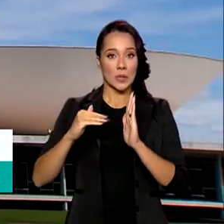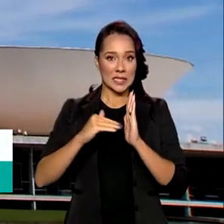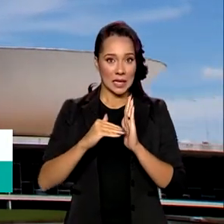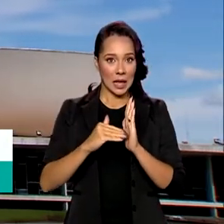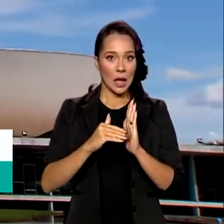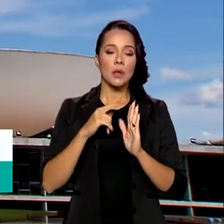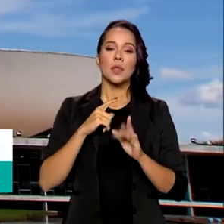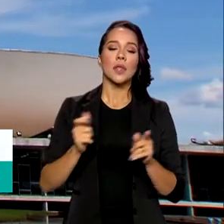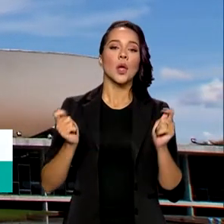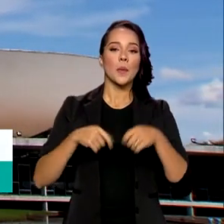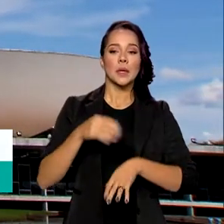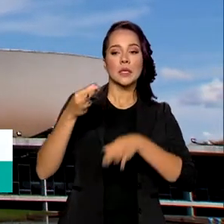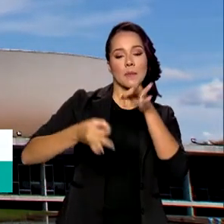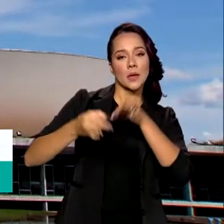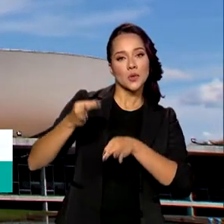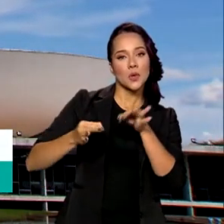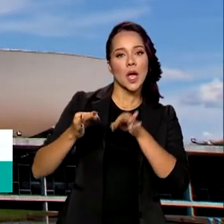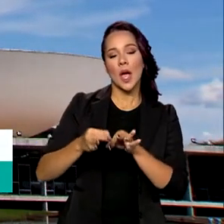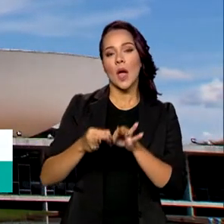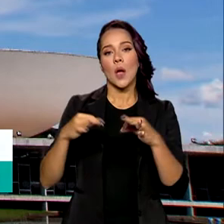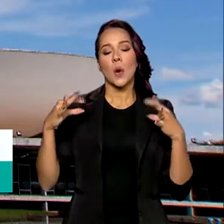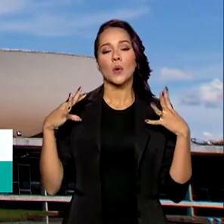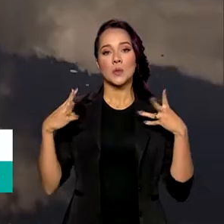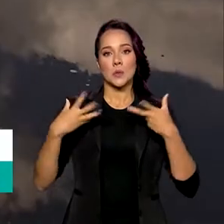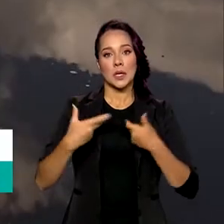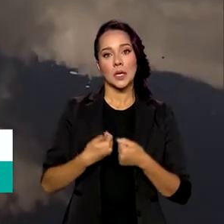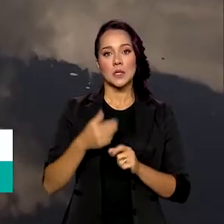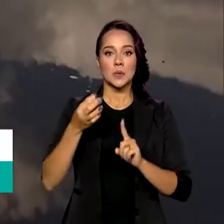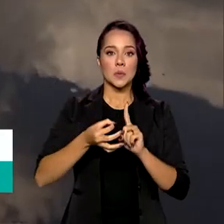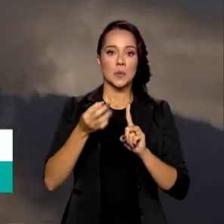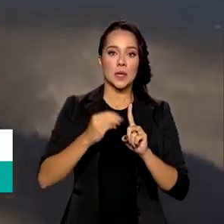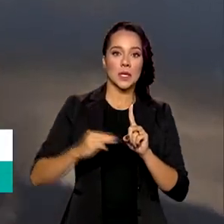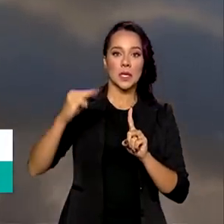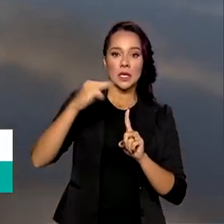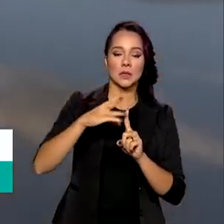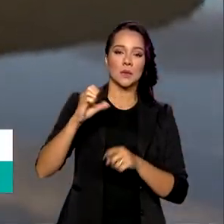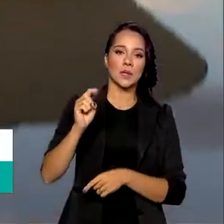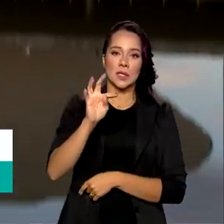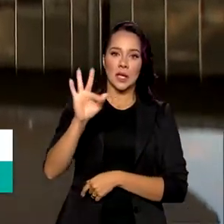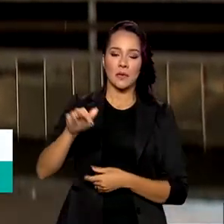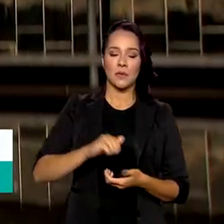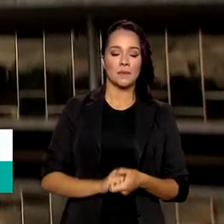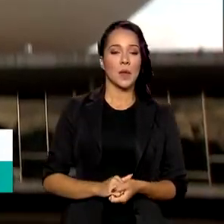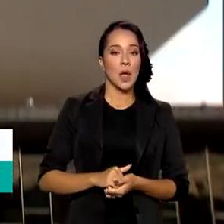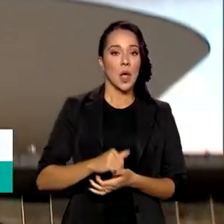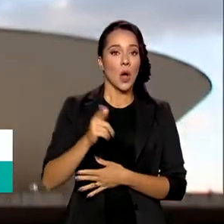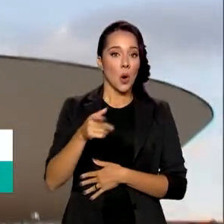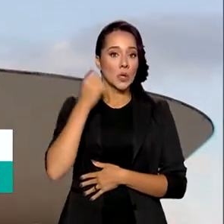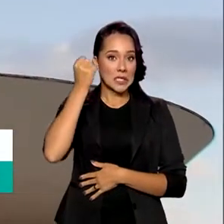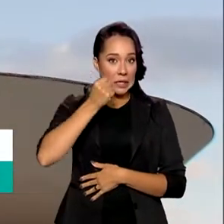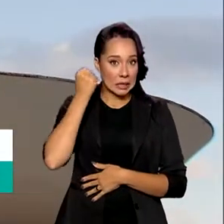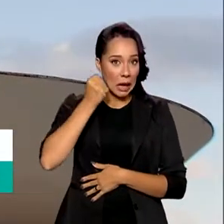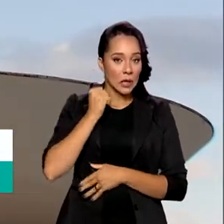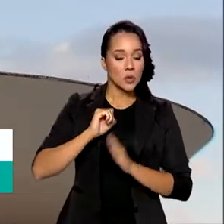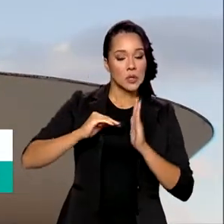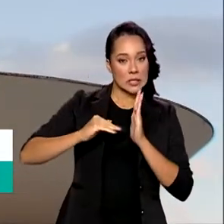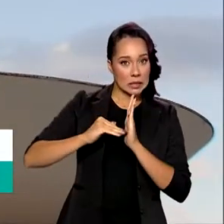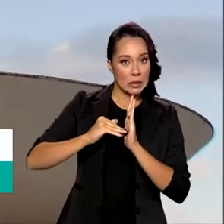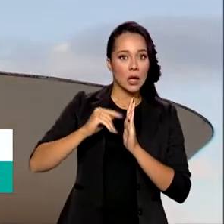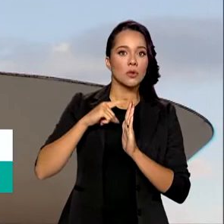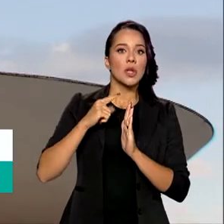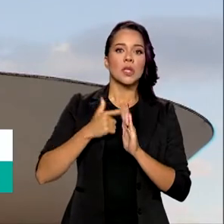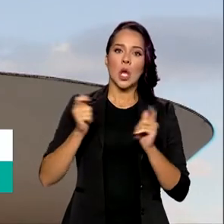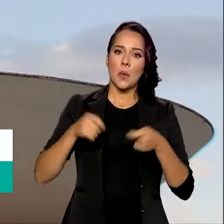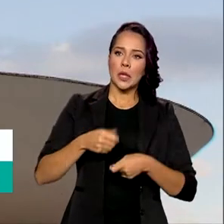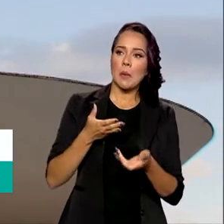canal tem a competência para julgar os ministros do Supremo Tribunal Federal para gente isso é o Senado tem uma competência para aprovação